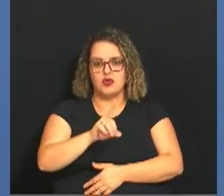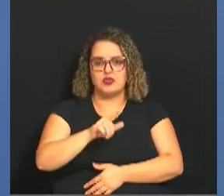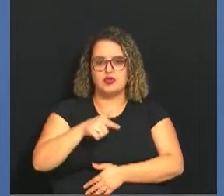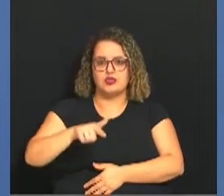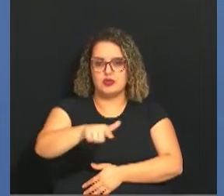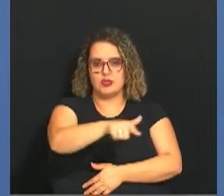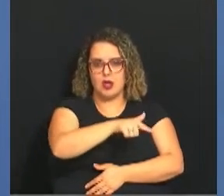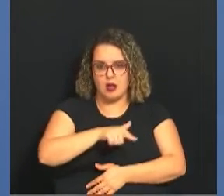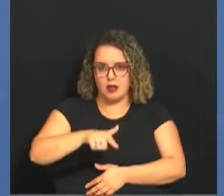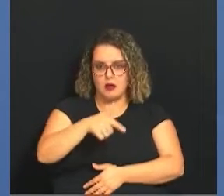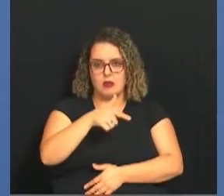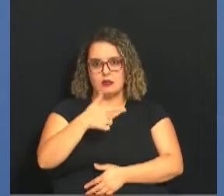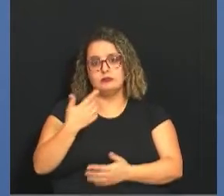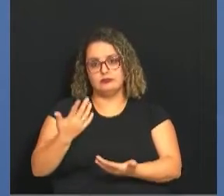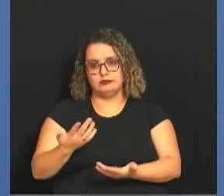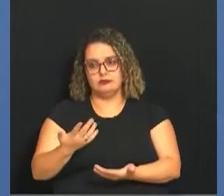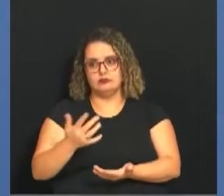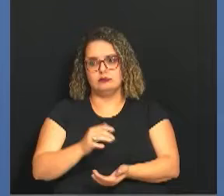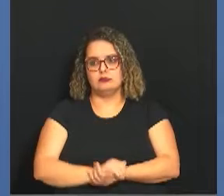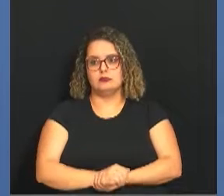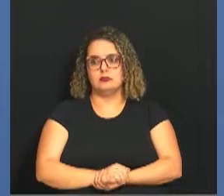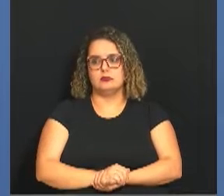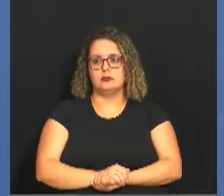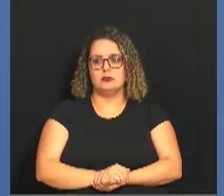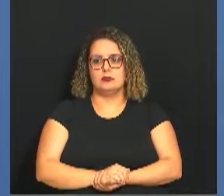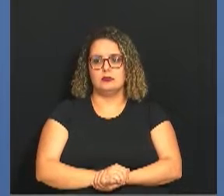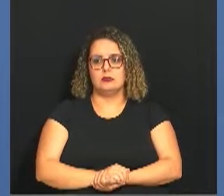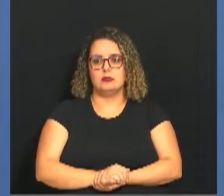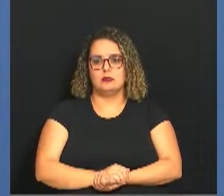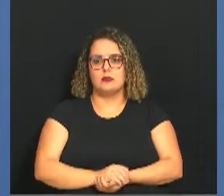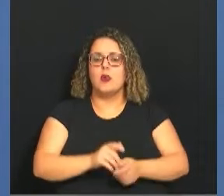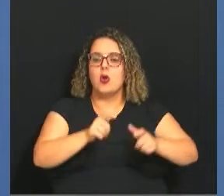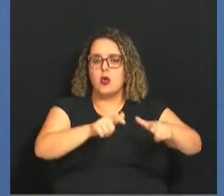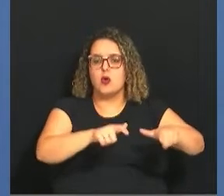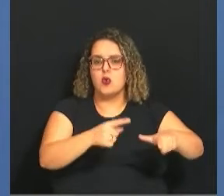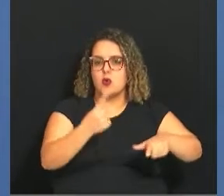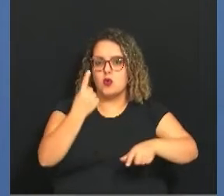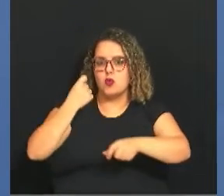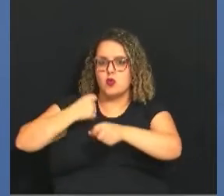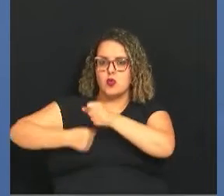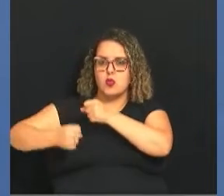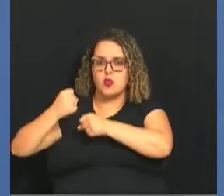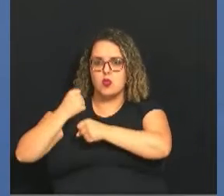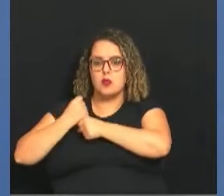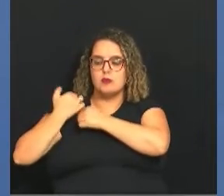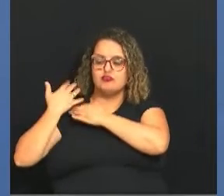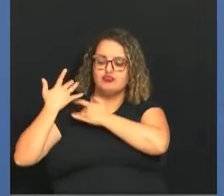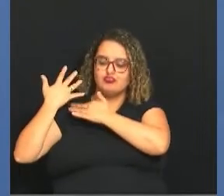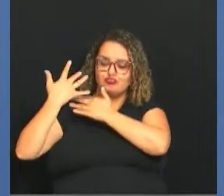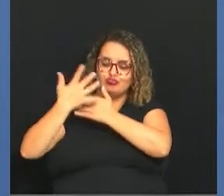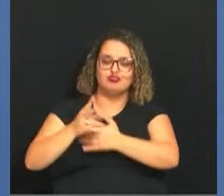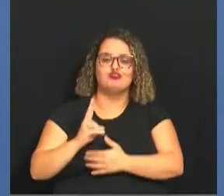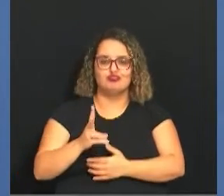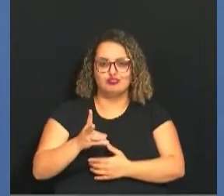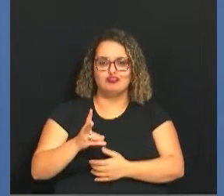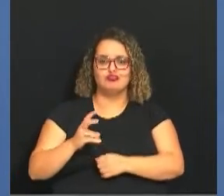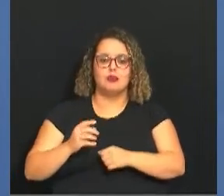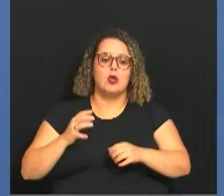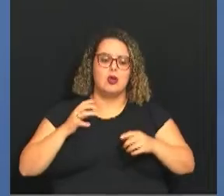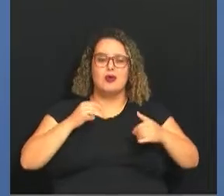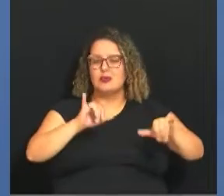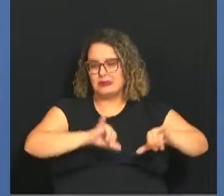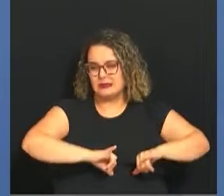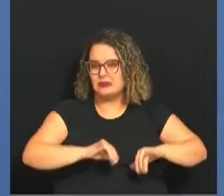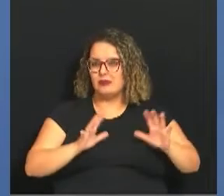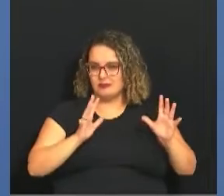intolerância. De acordo com a entidade, há cerca de um ano tem ocorrido vários ataques. E olha, na Câmara, a